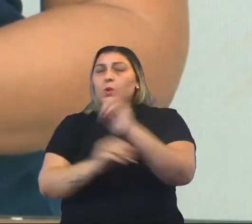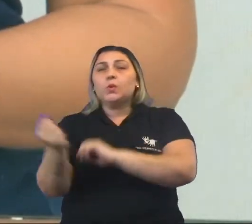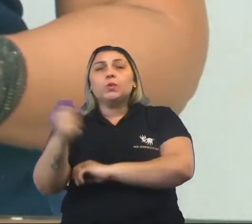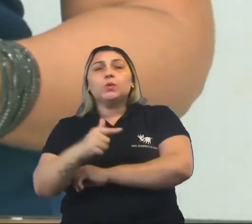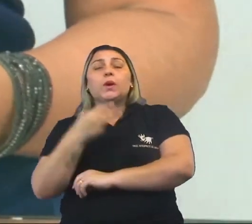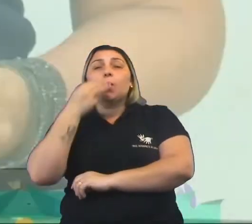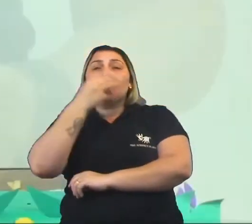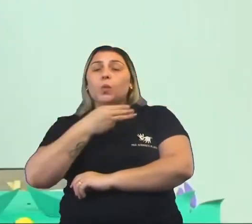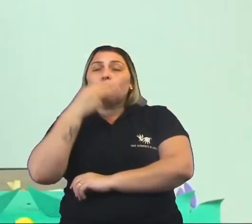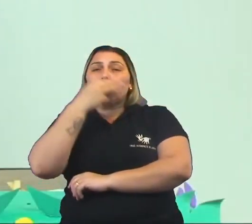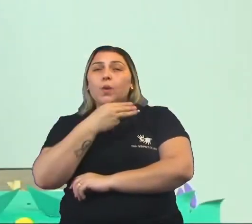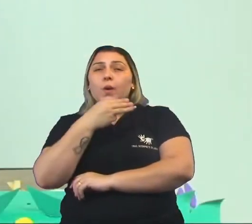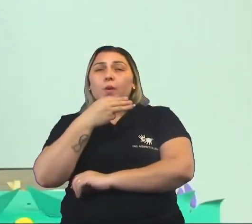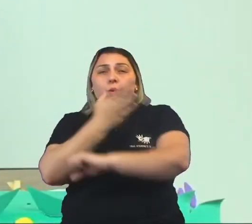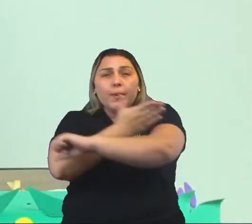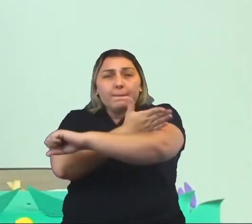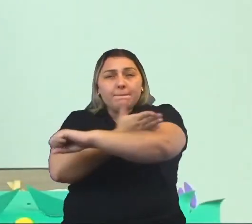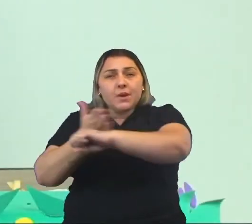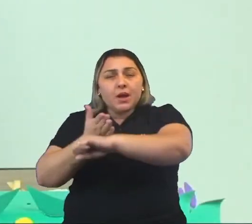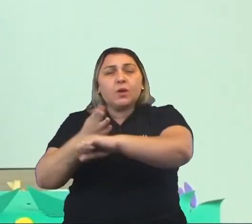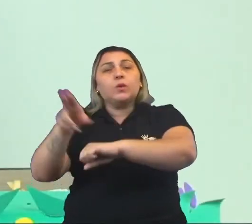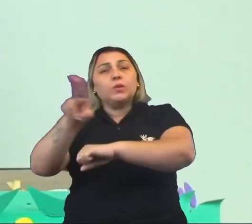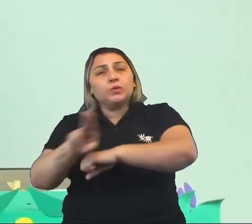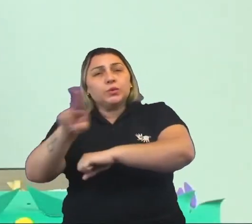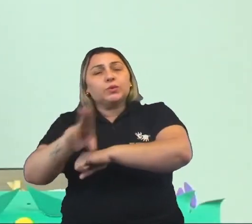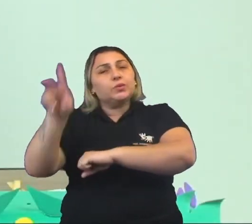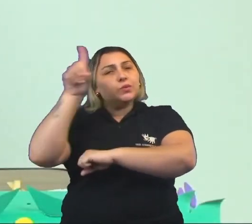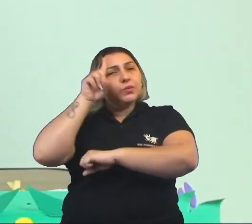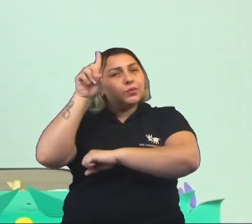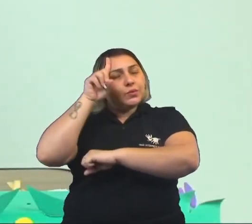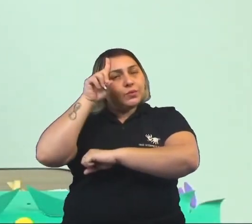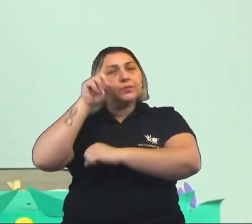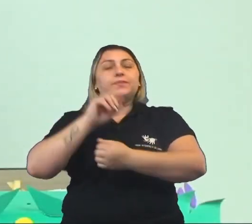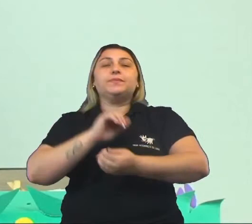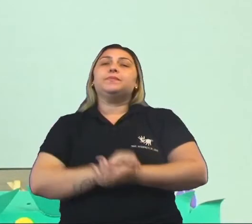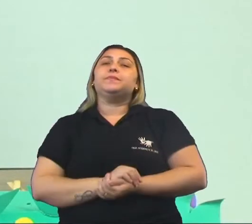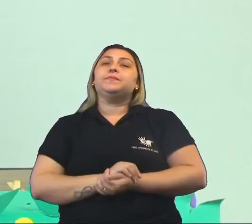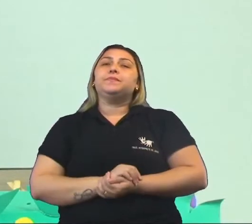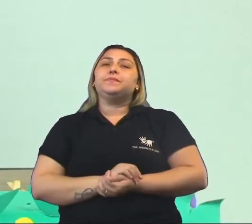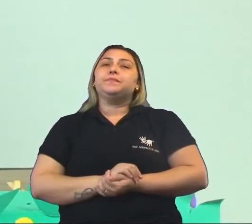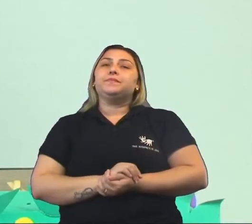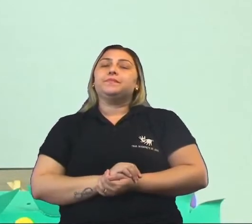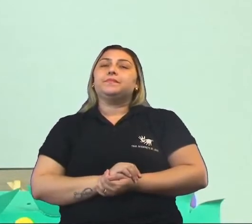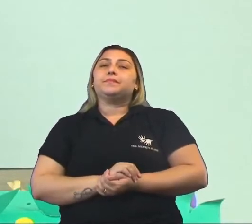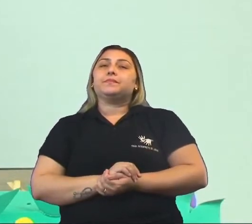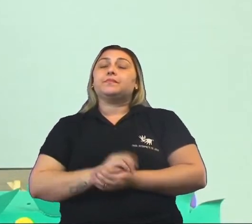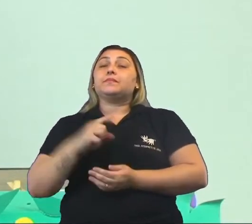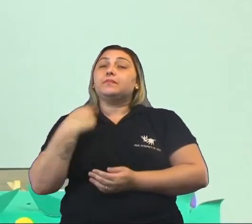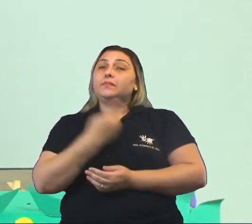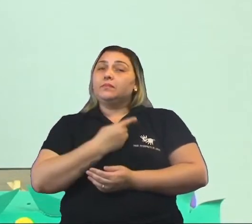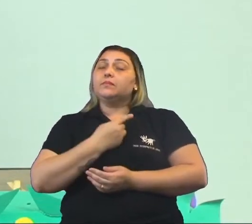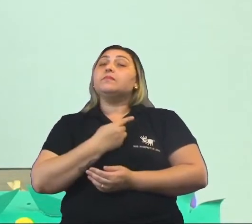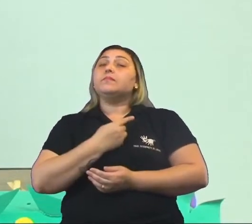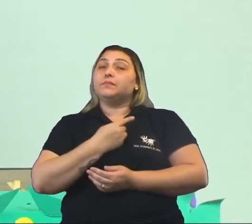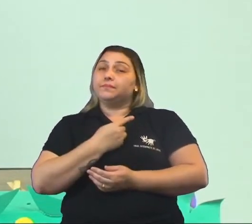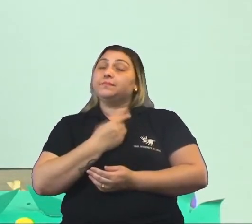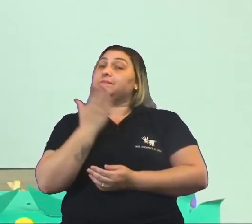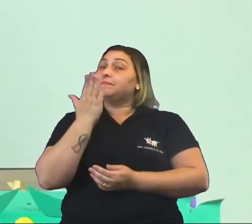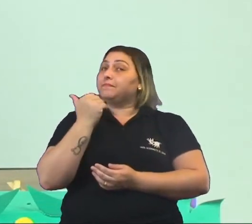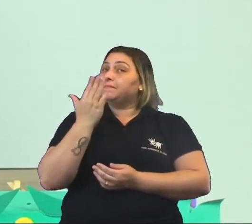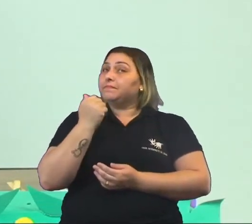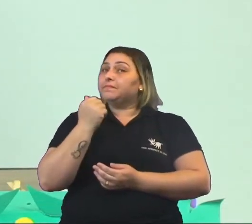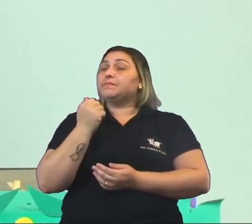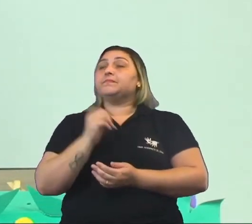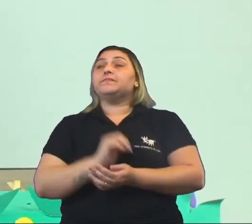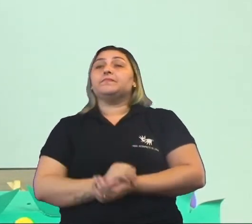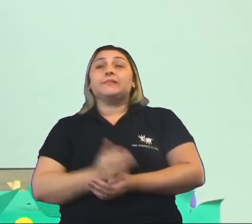o açúcar cristal que nós utilizamos no nosso dia a dia para adocicar as nossas receitas.